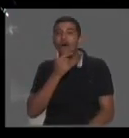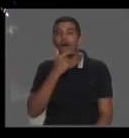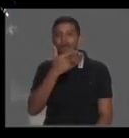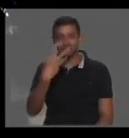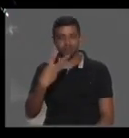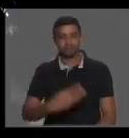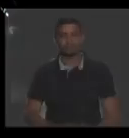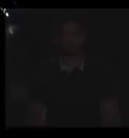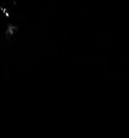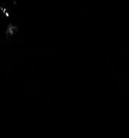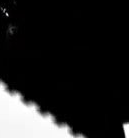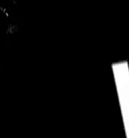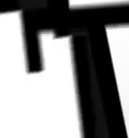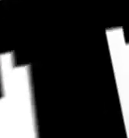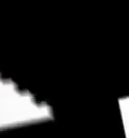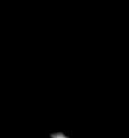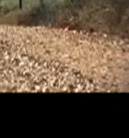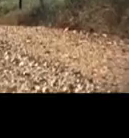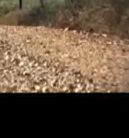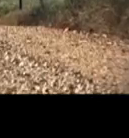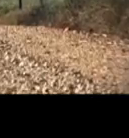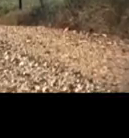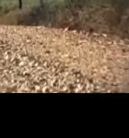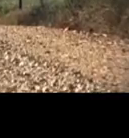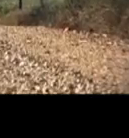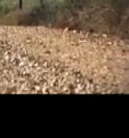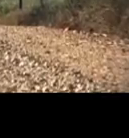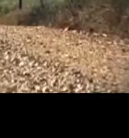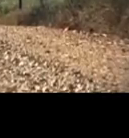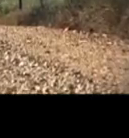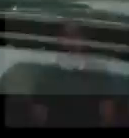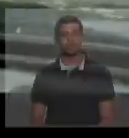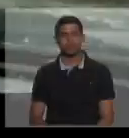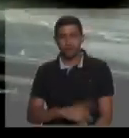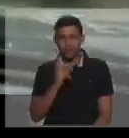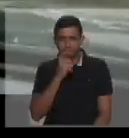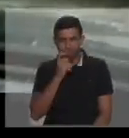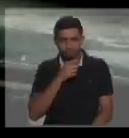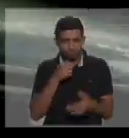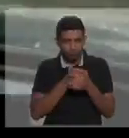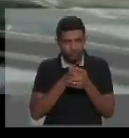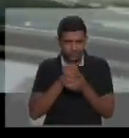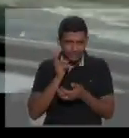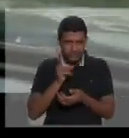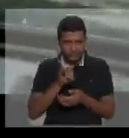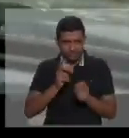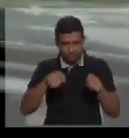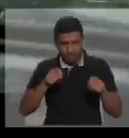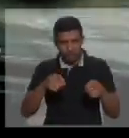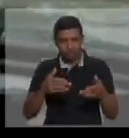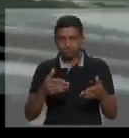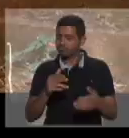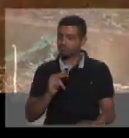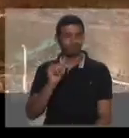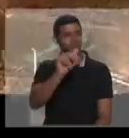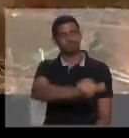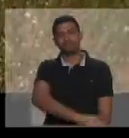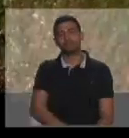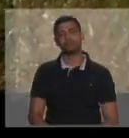de Menino 23. A mentira nunca fica escondida por muito